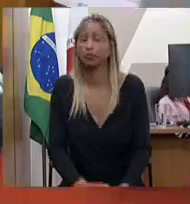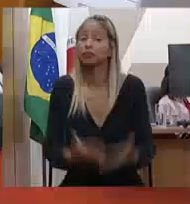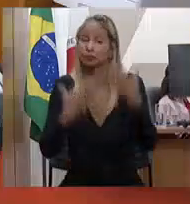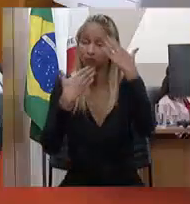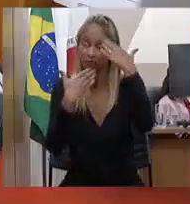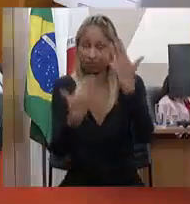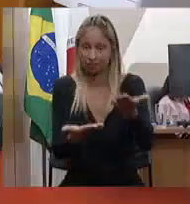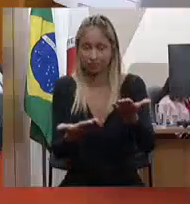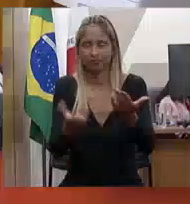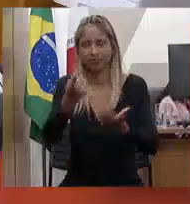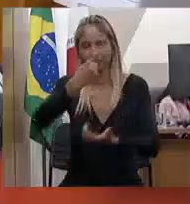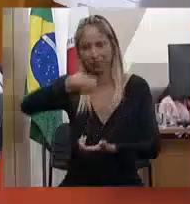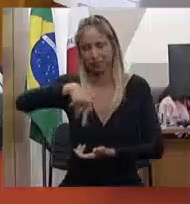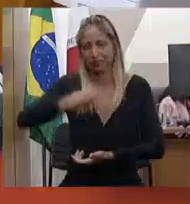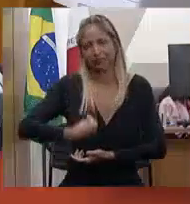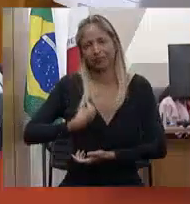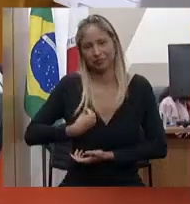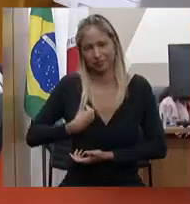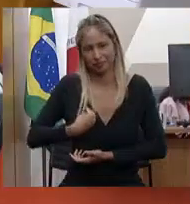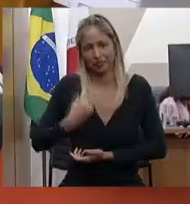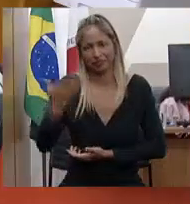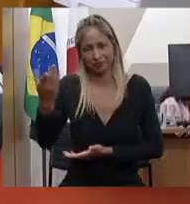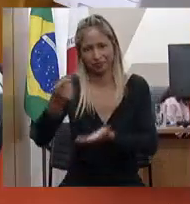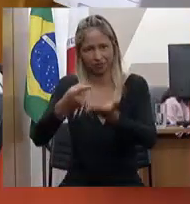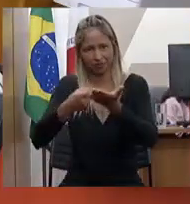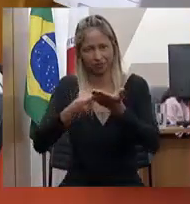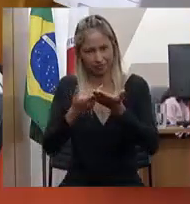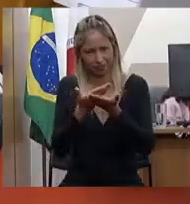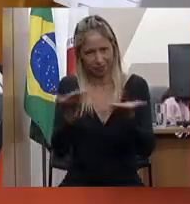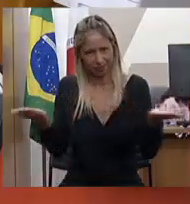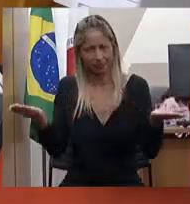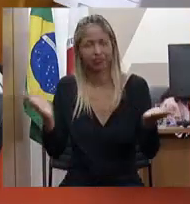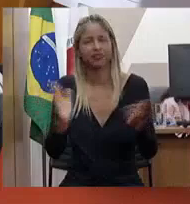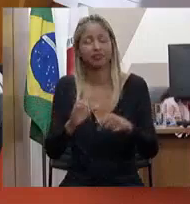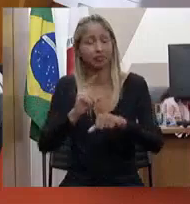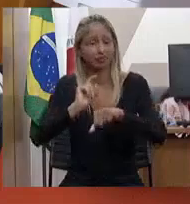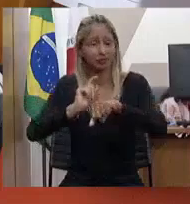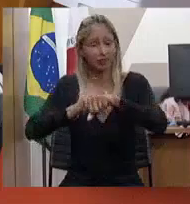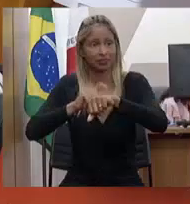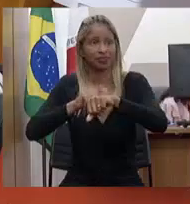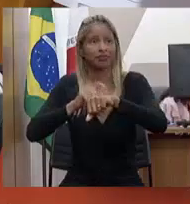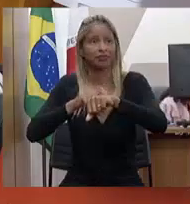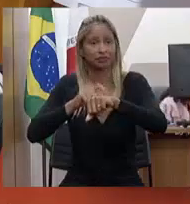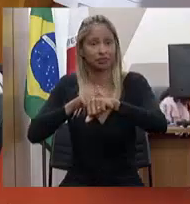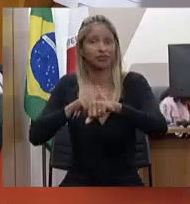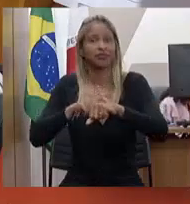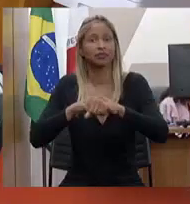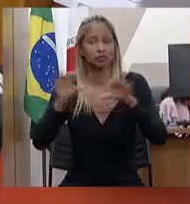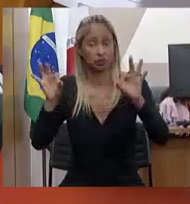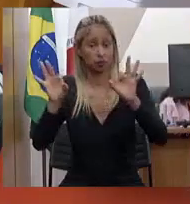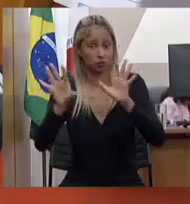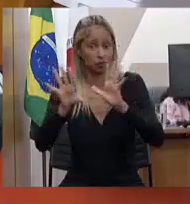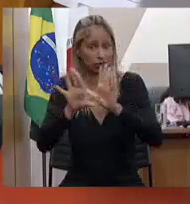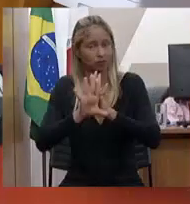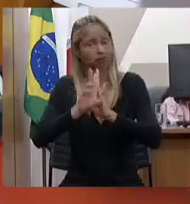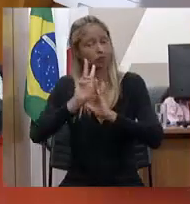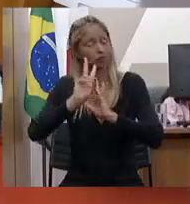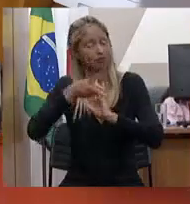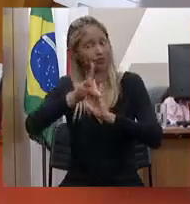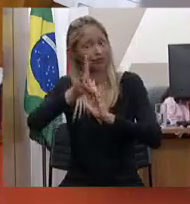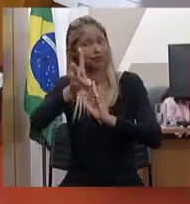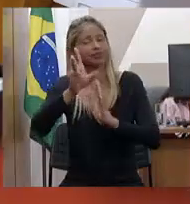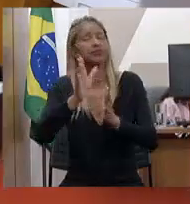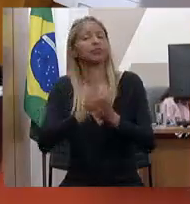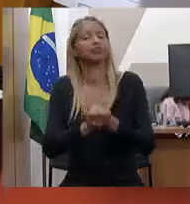nós agradecemos a presença dos convidados na mesa de abertura que nesse momento será desfeita Para darmos continuidade